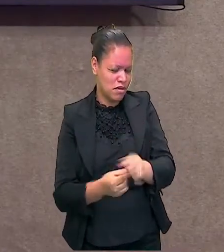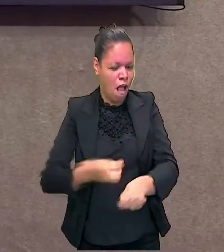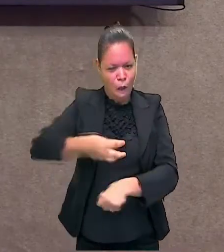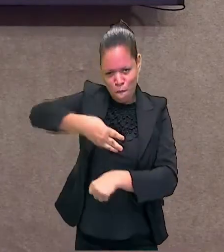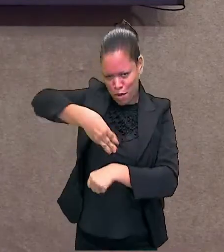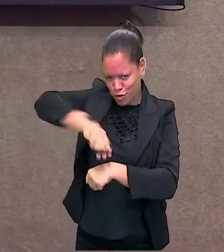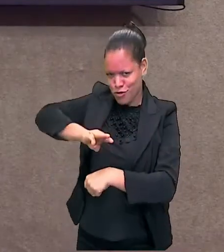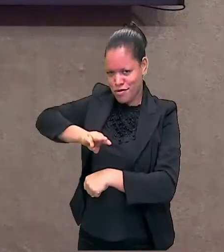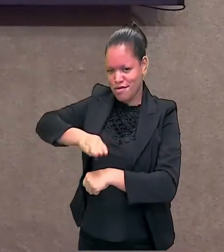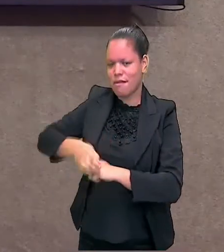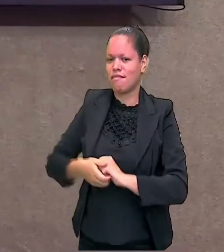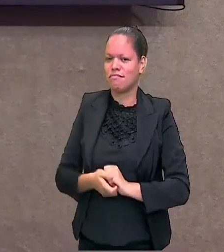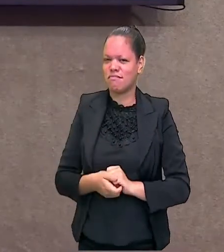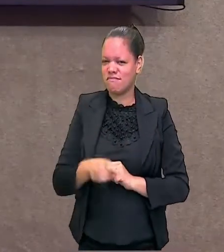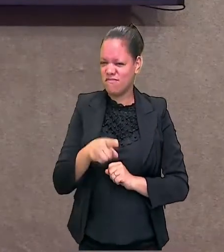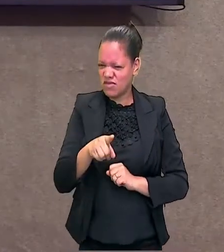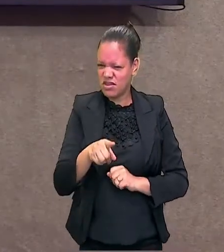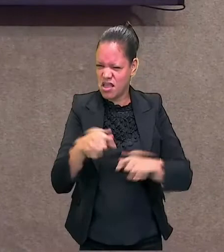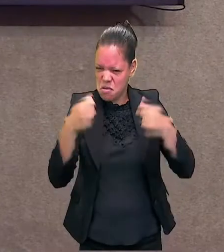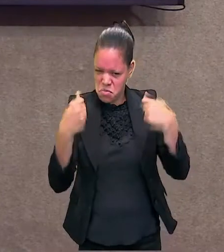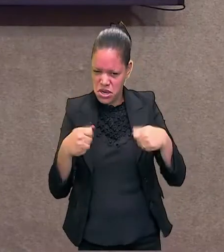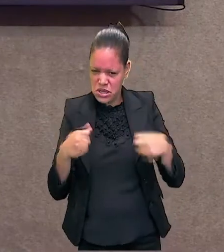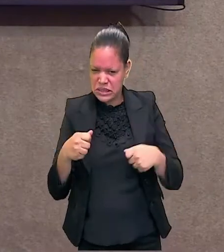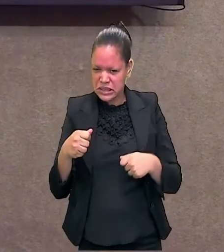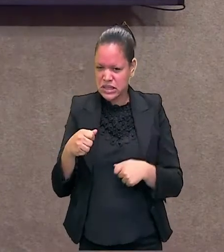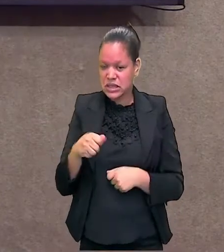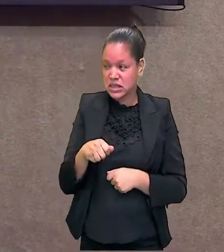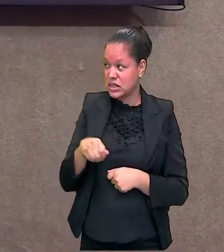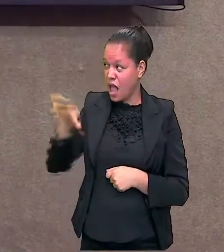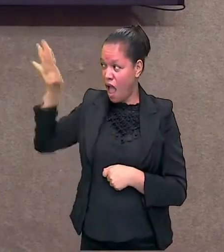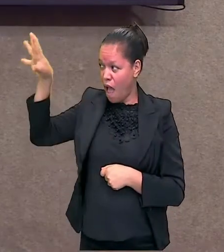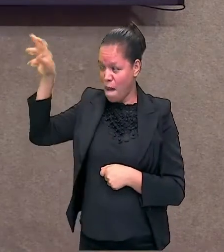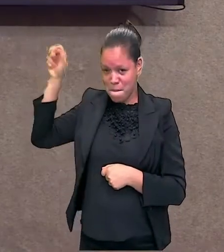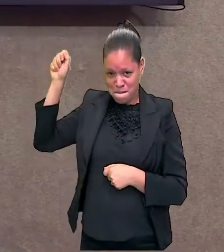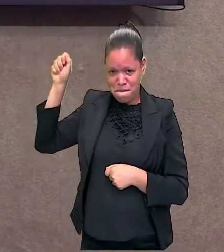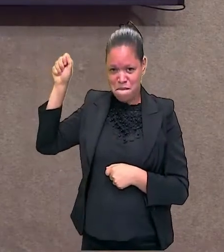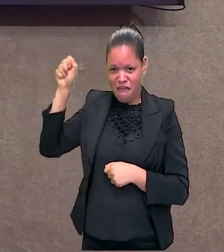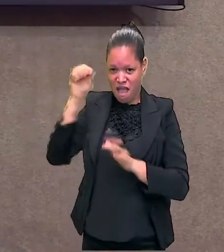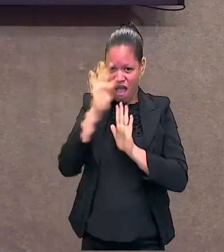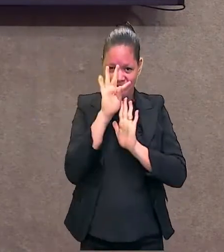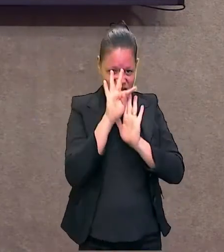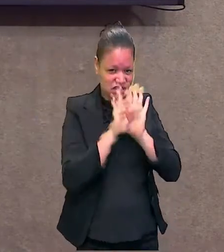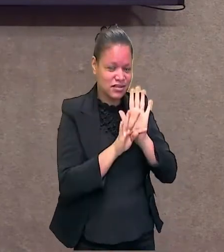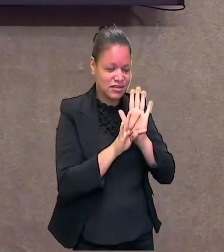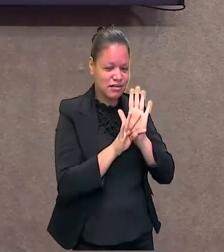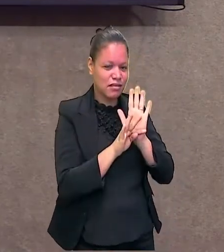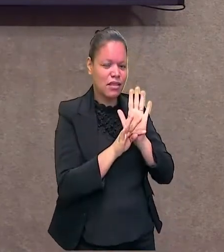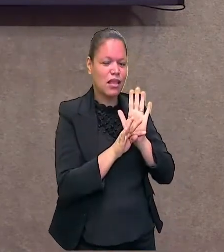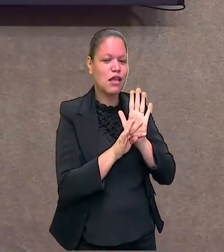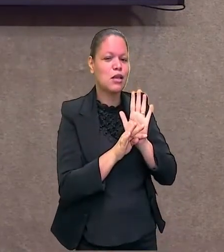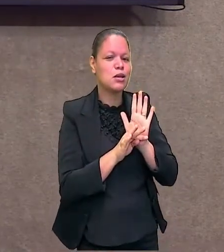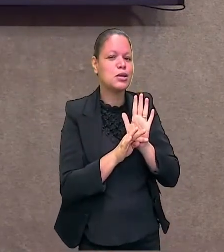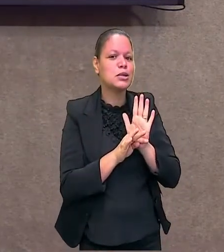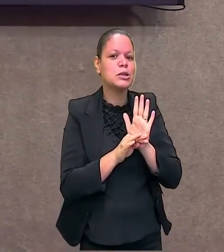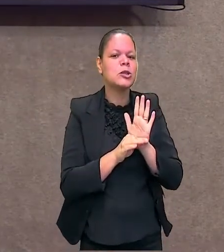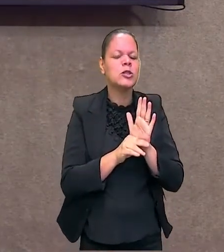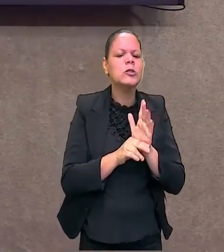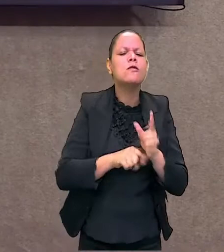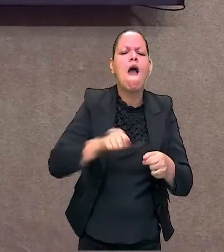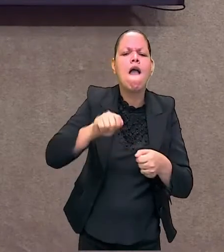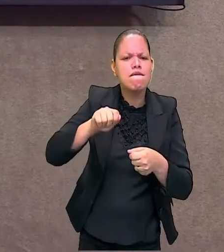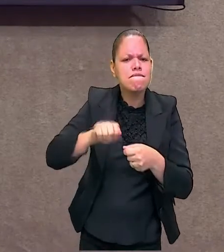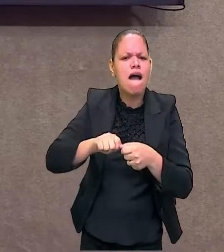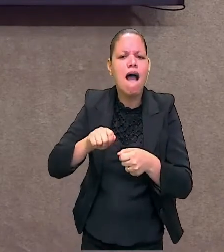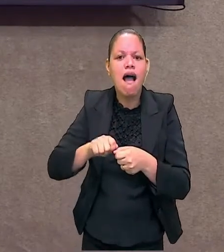esse texto que está dividido aí em parágrafos e está fazendo a transferência dele para a letra cursiva, com